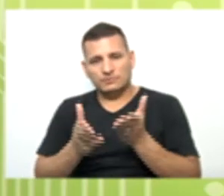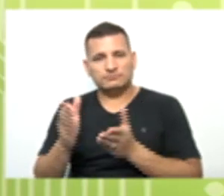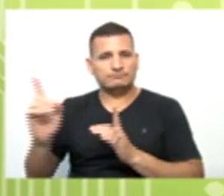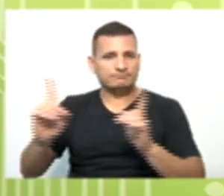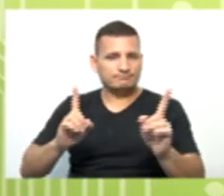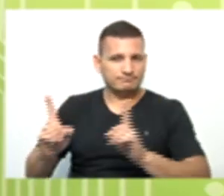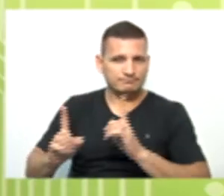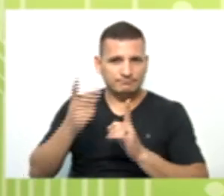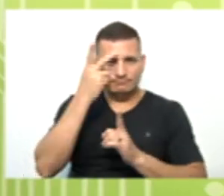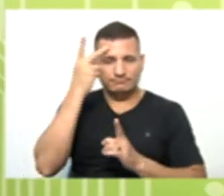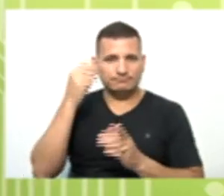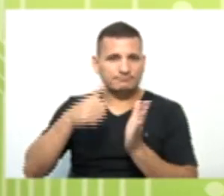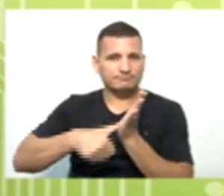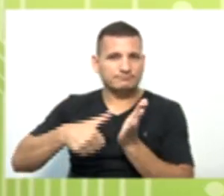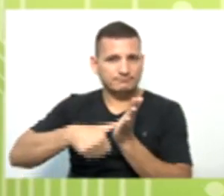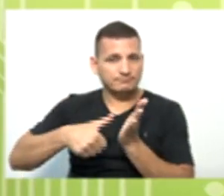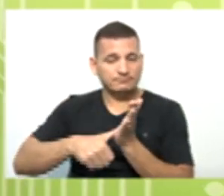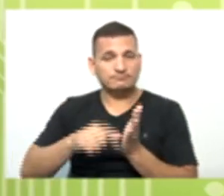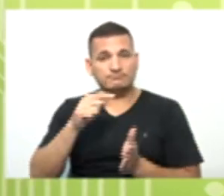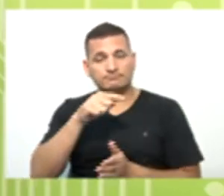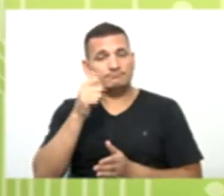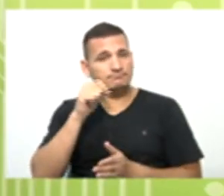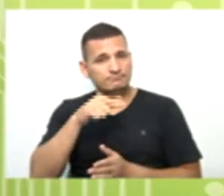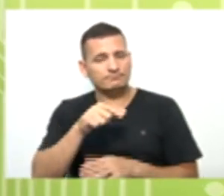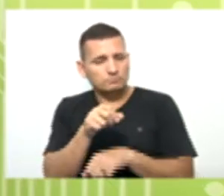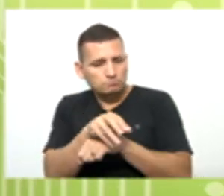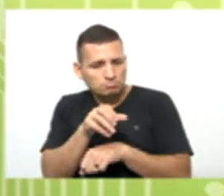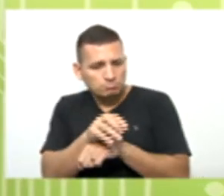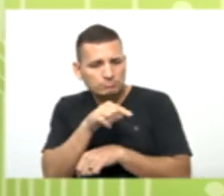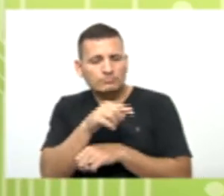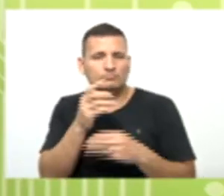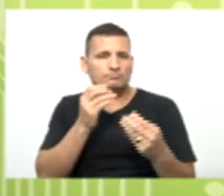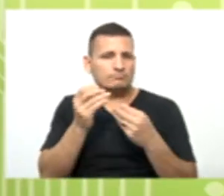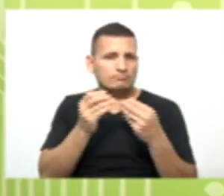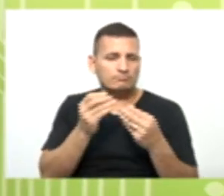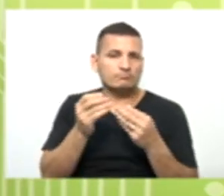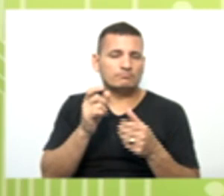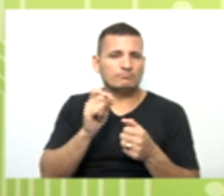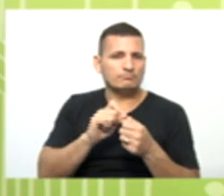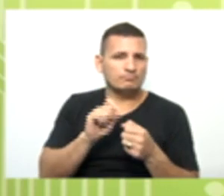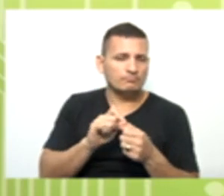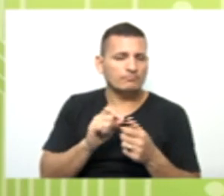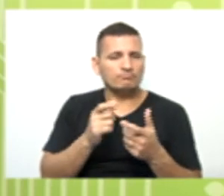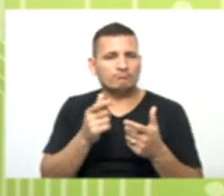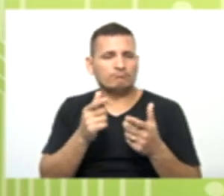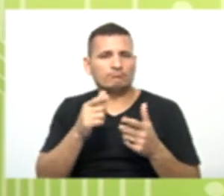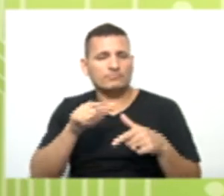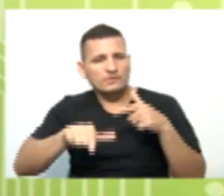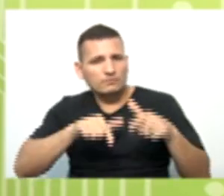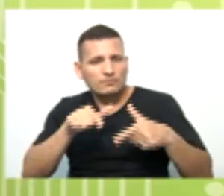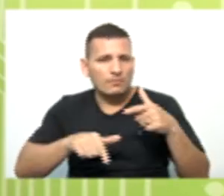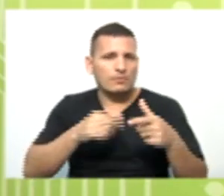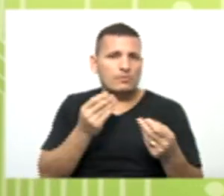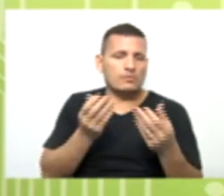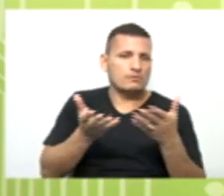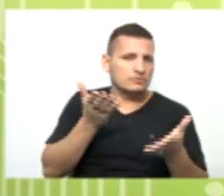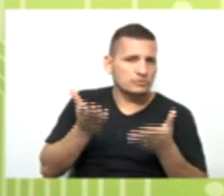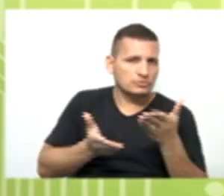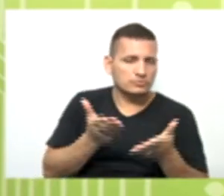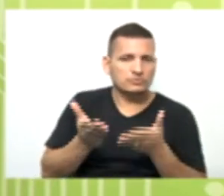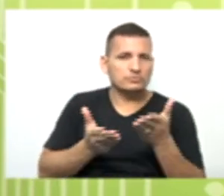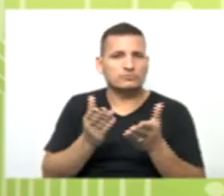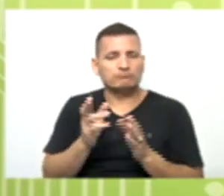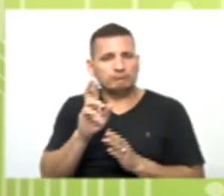né? E ali ela foi orientada, né, a fazer alguns procedimentos de questão de atendimento, né,